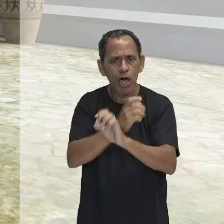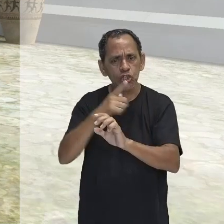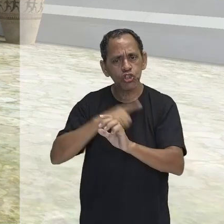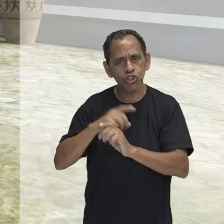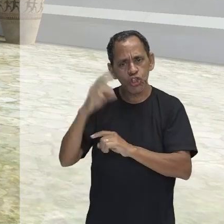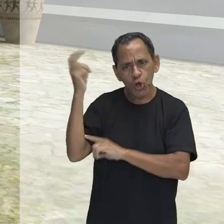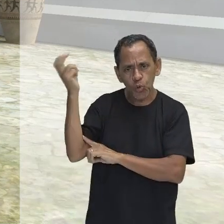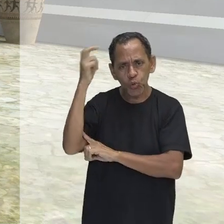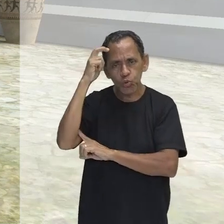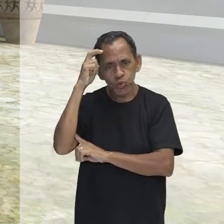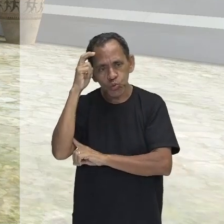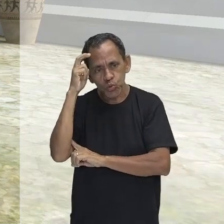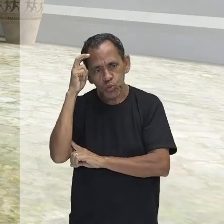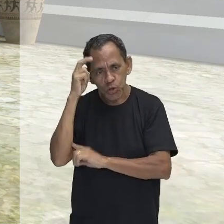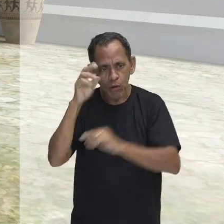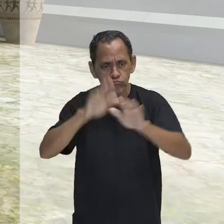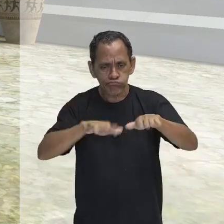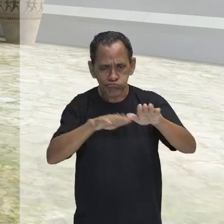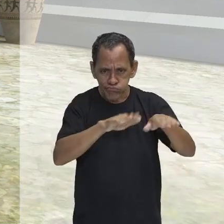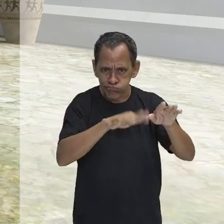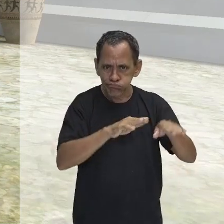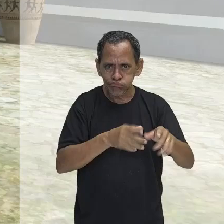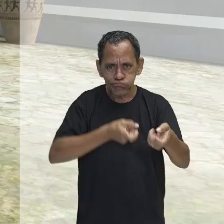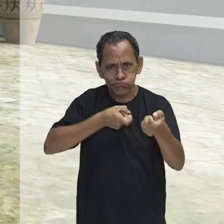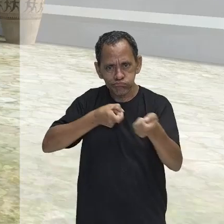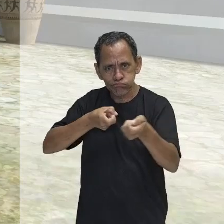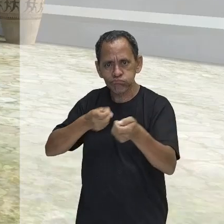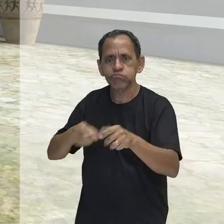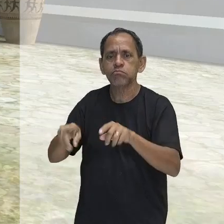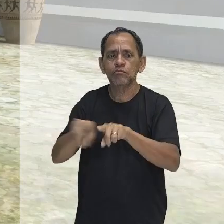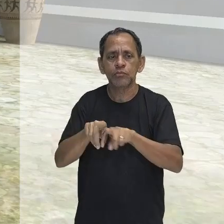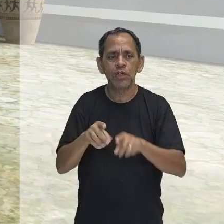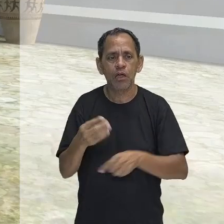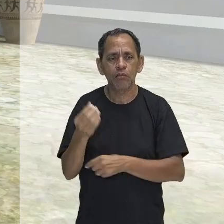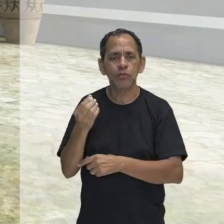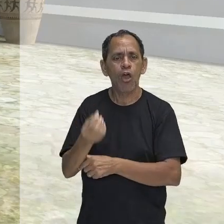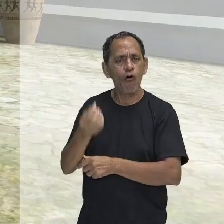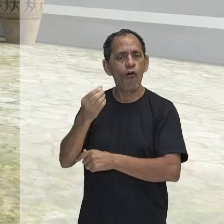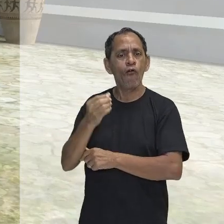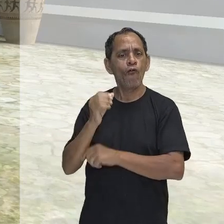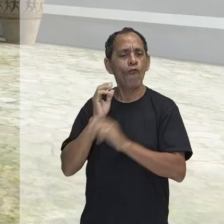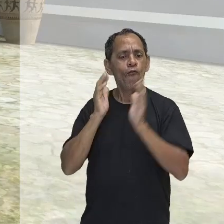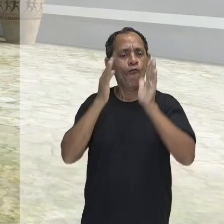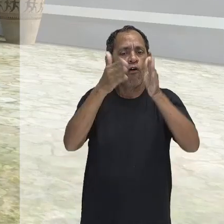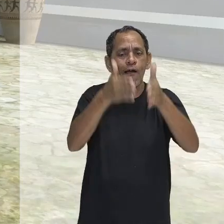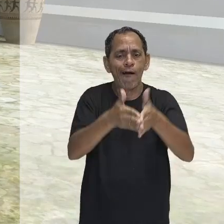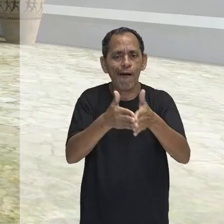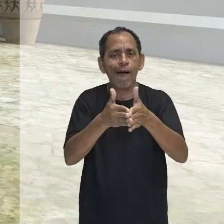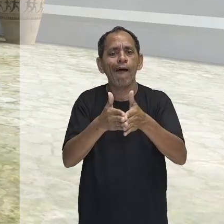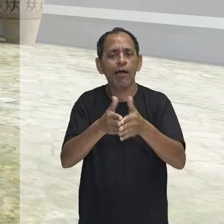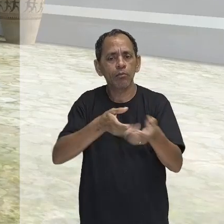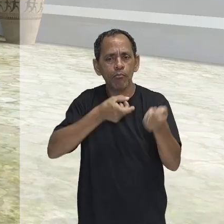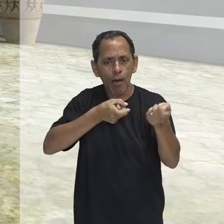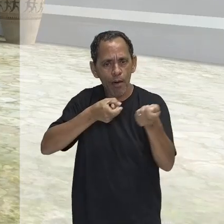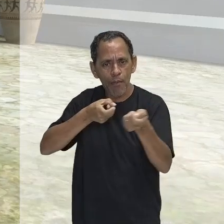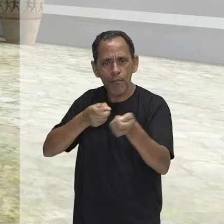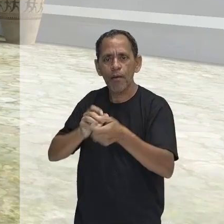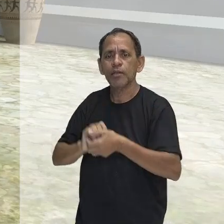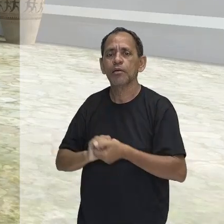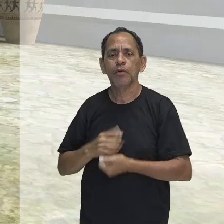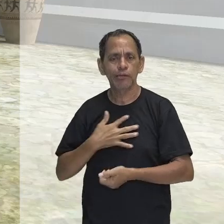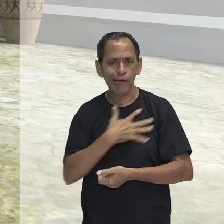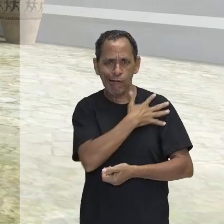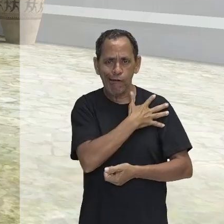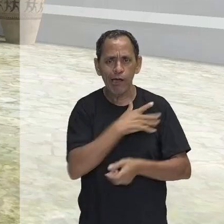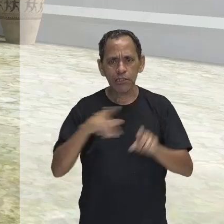cultura bélica, militarizada, militarista, era voltada ali para a arte de guerrear. Trouxe para vocês aqui